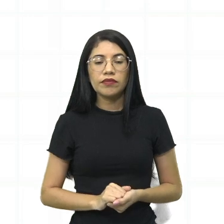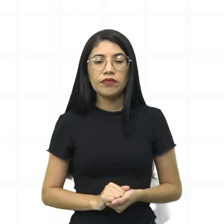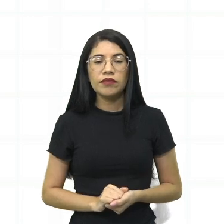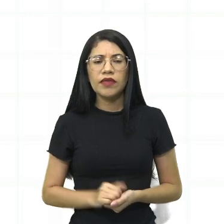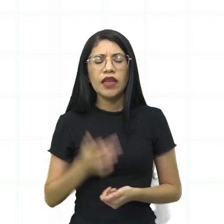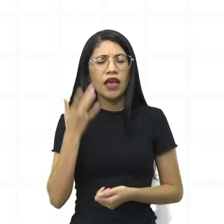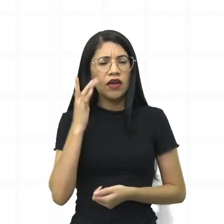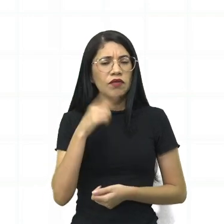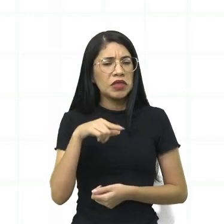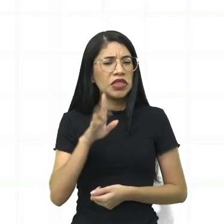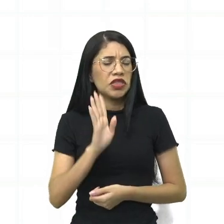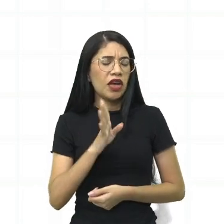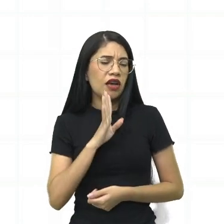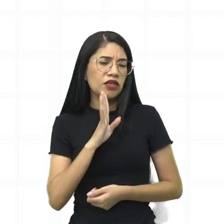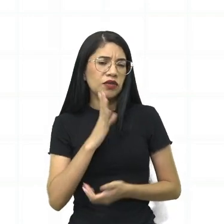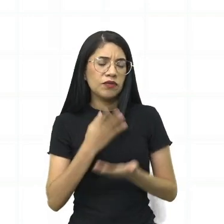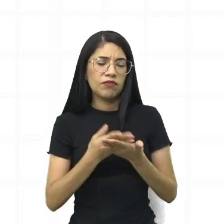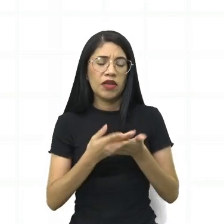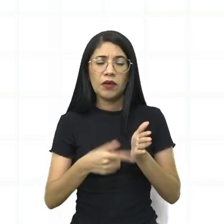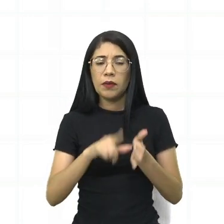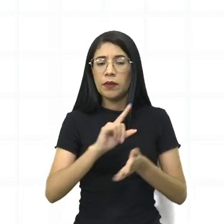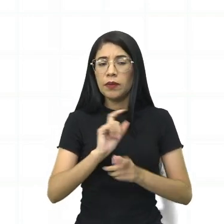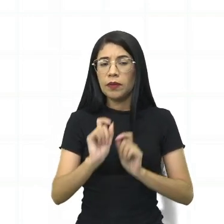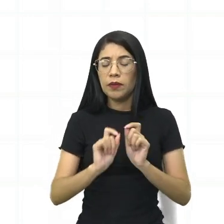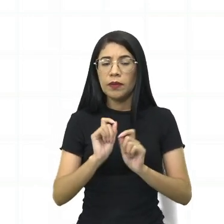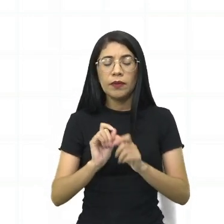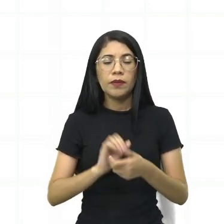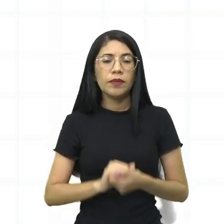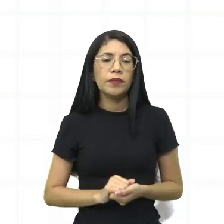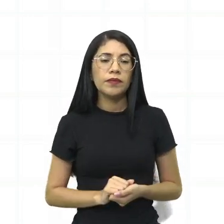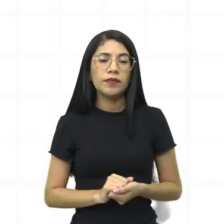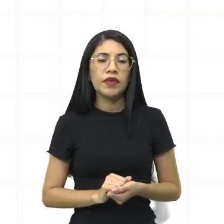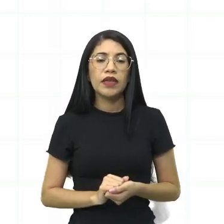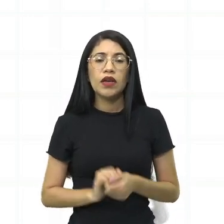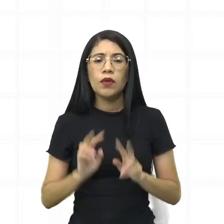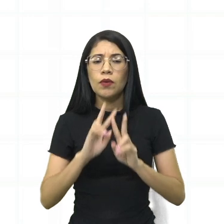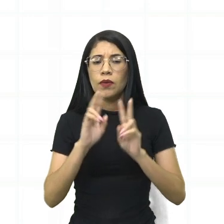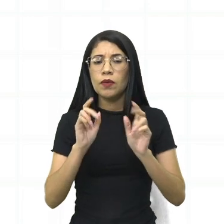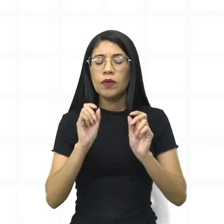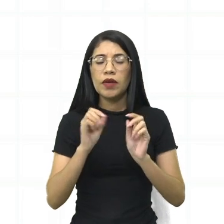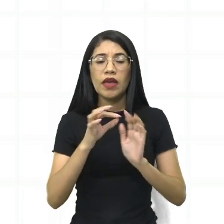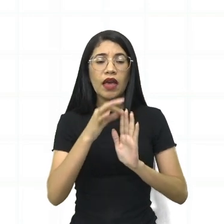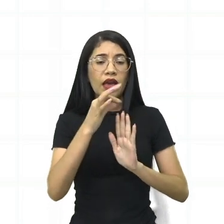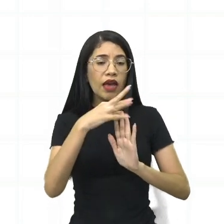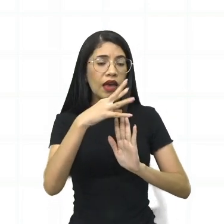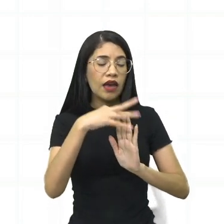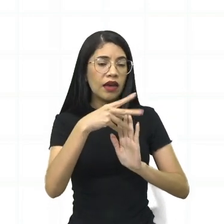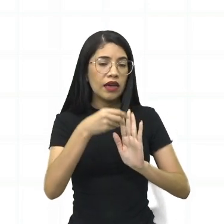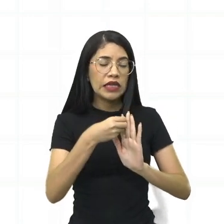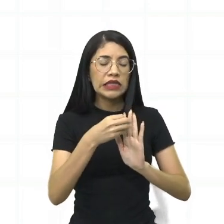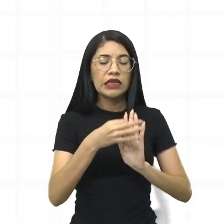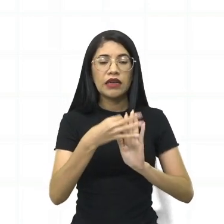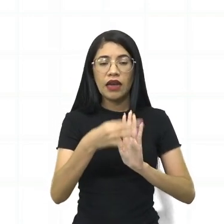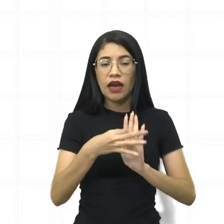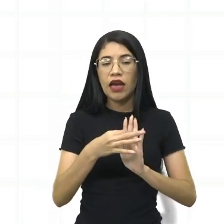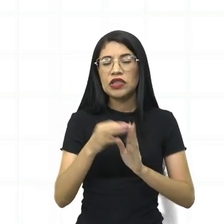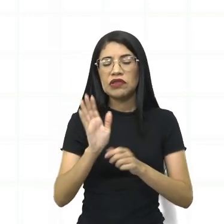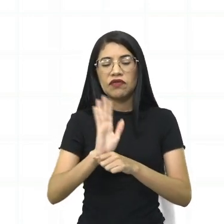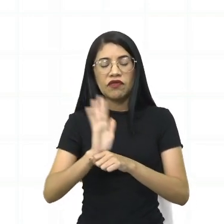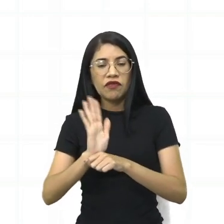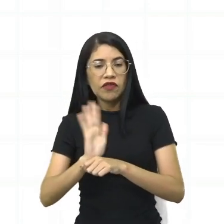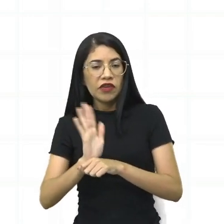Eu acho que vocês já viram em aulas anteriores também, né, sobre a resenha de filmes,